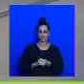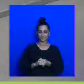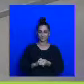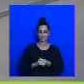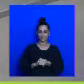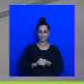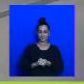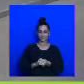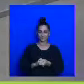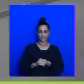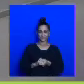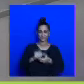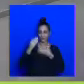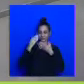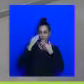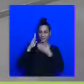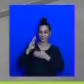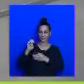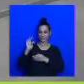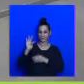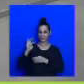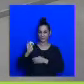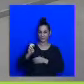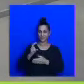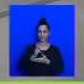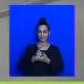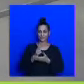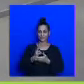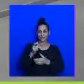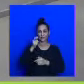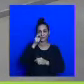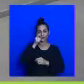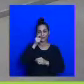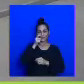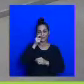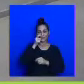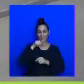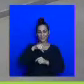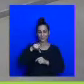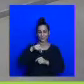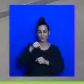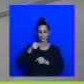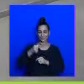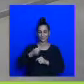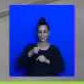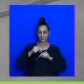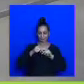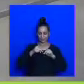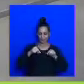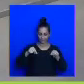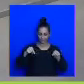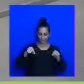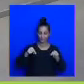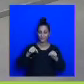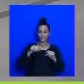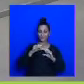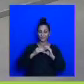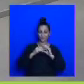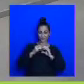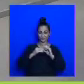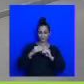isso obrigado Bete Vamos então conferir confirmar os números sorteados no concurso